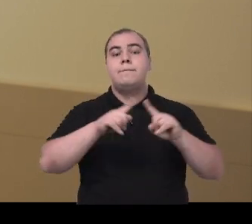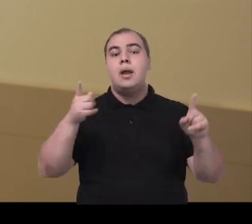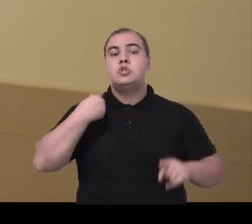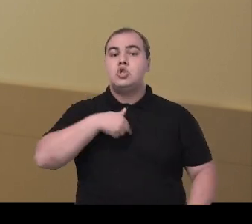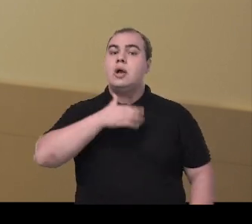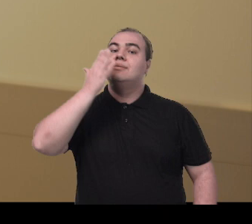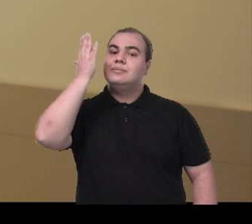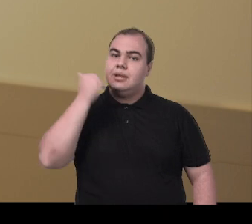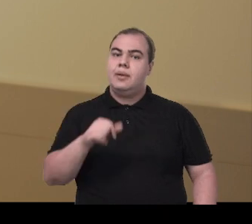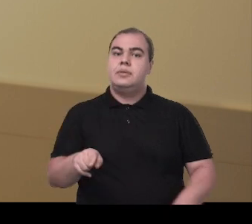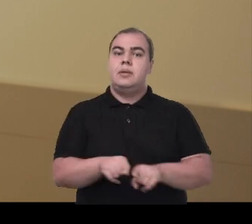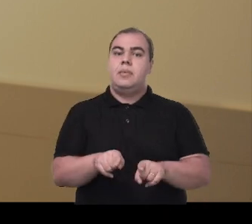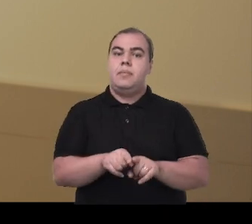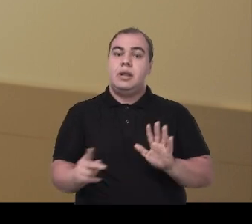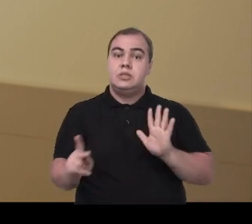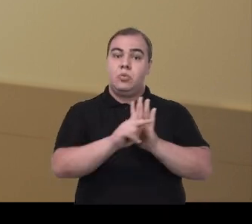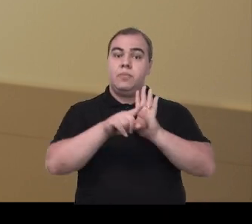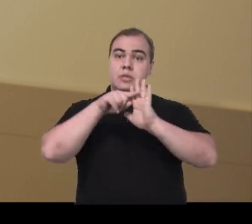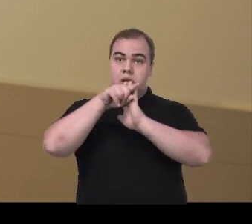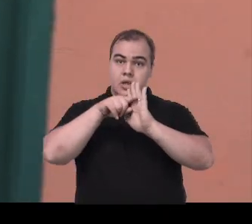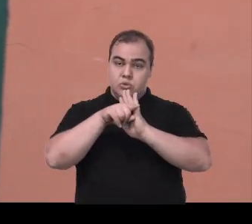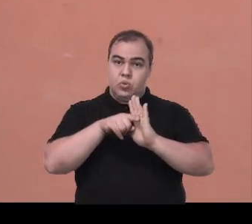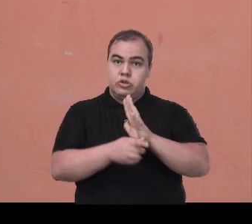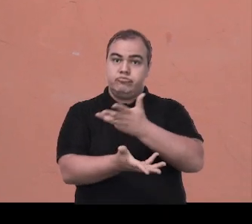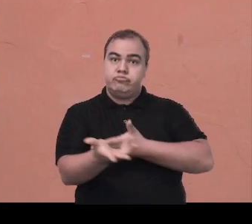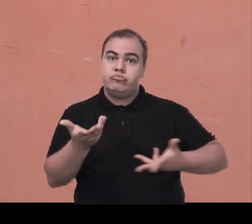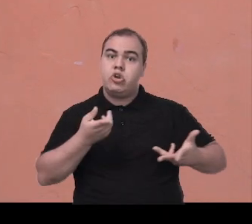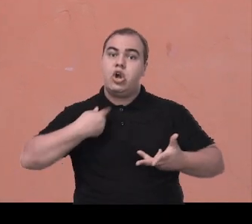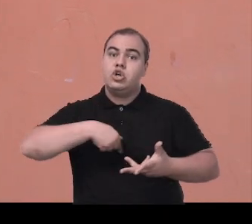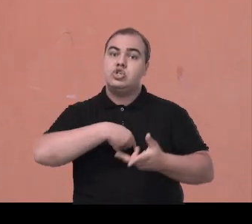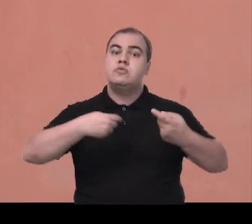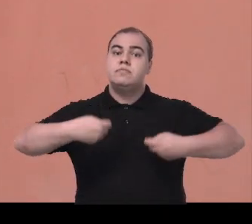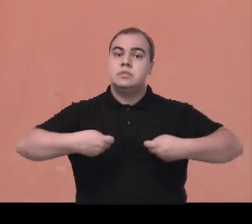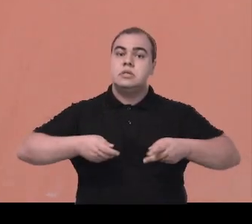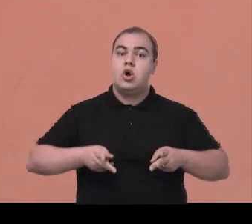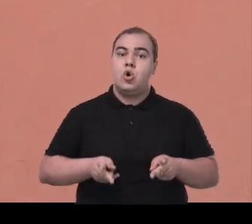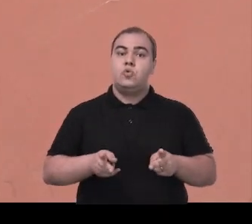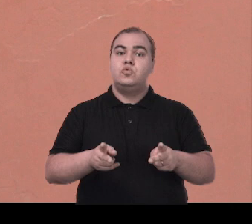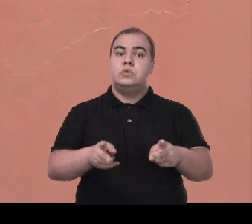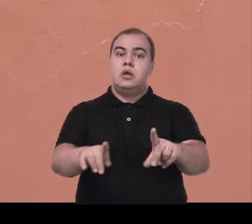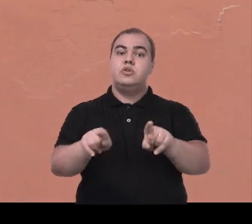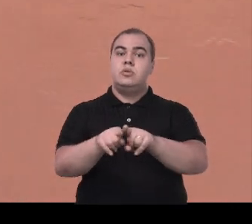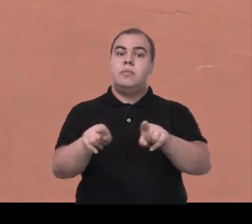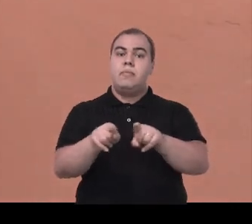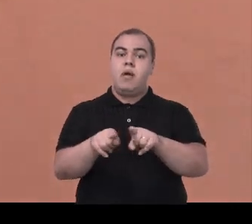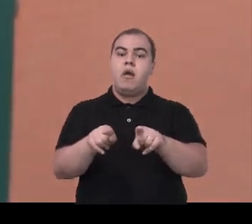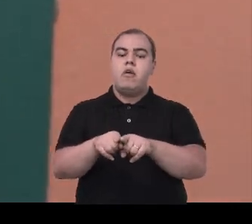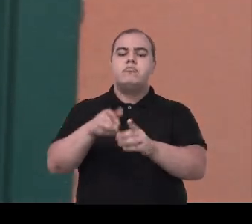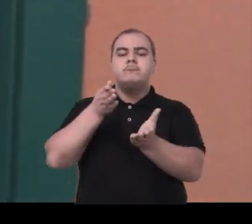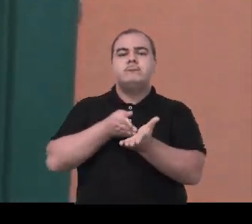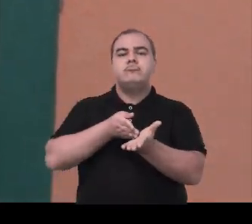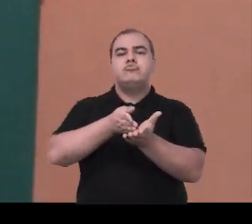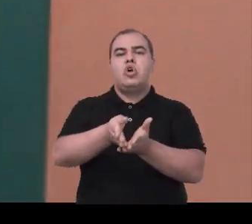mas sabemos nesse momento, pelas próprias questões contemporâneas, que a gente precisa dar continuidade em